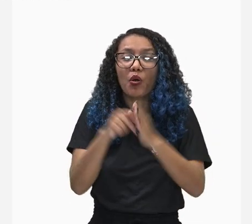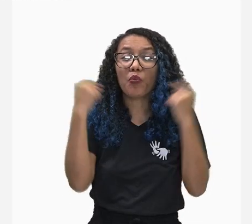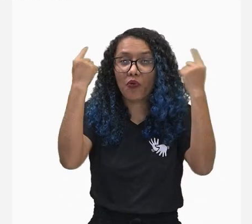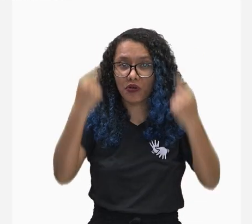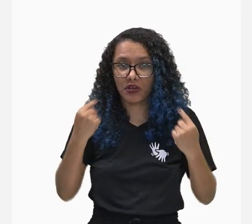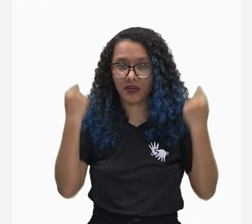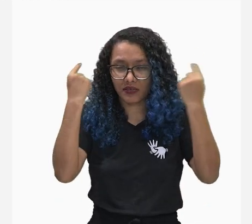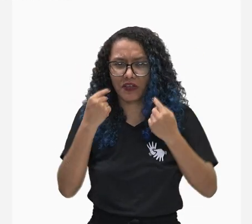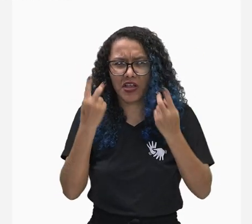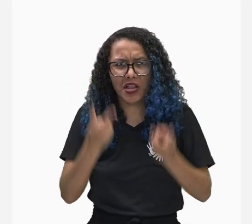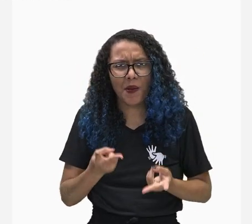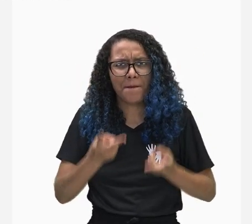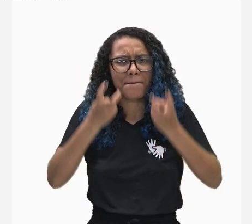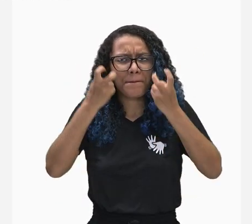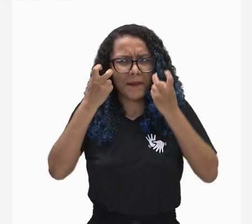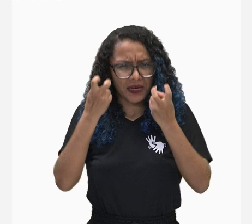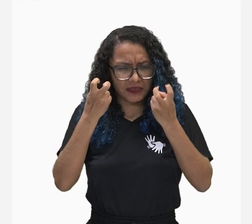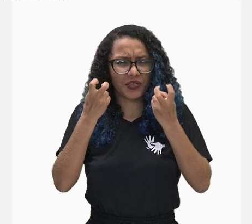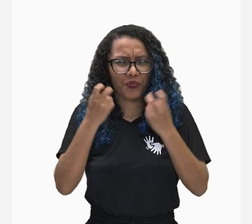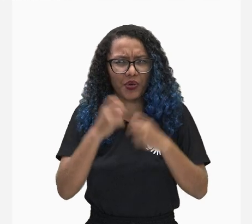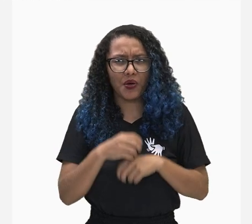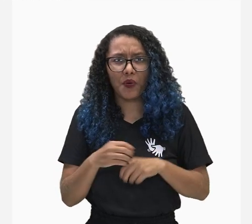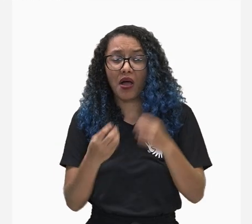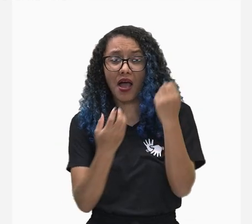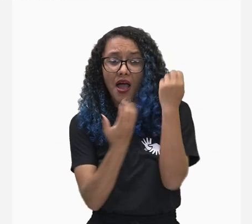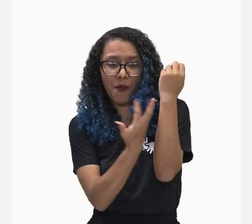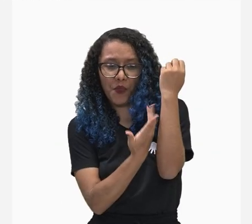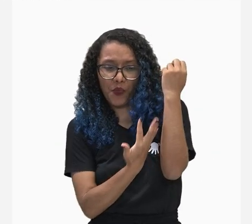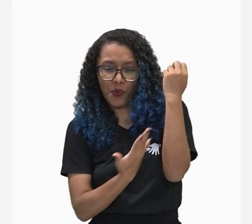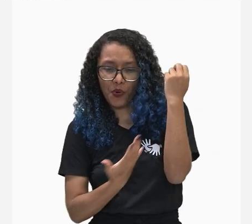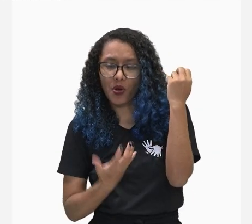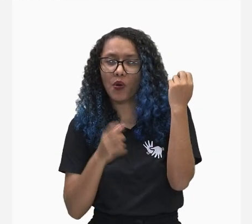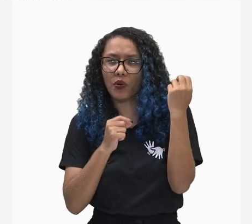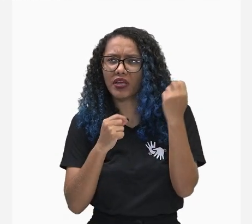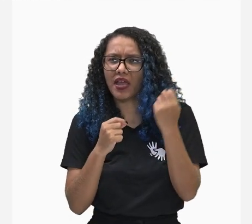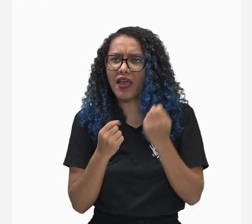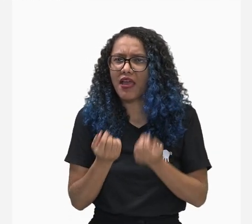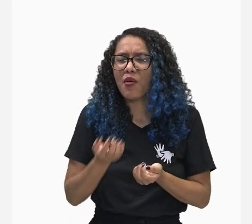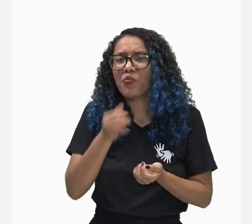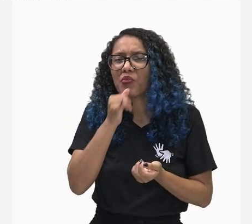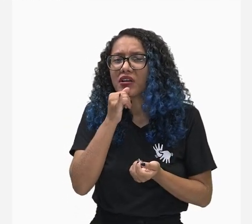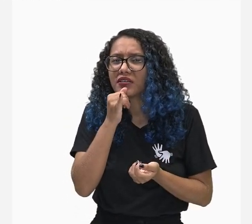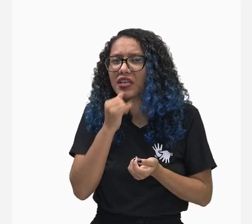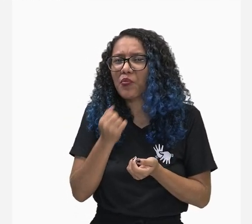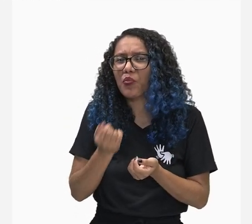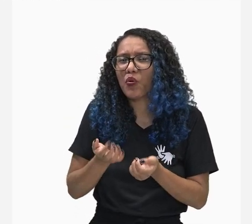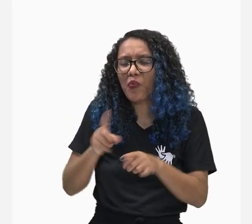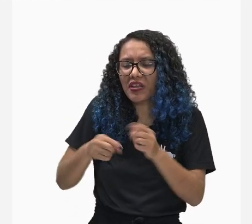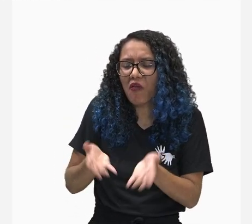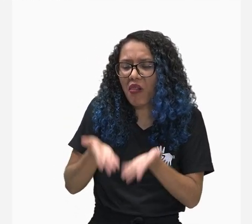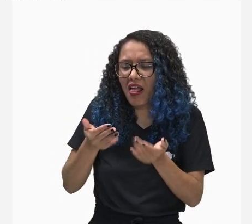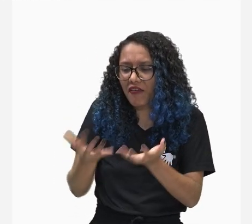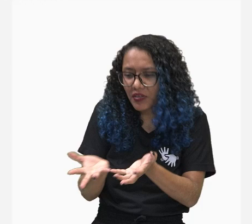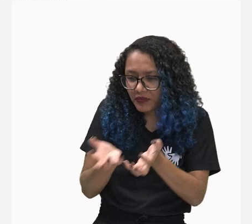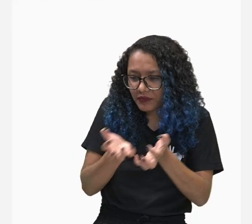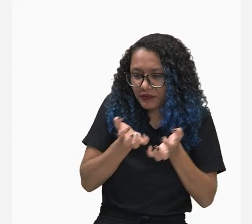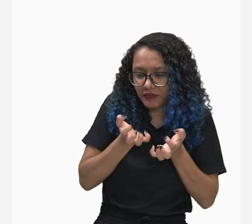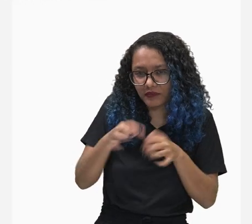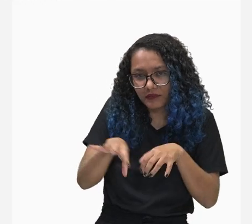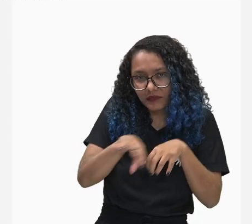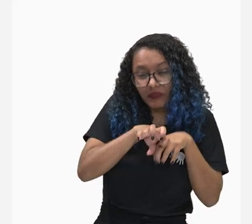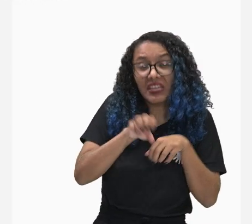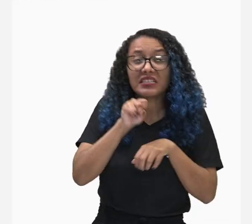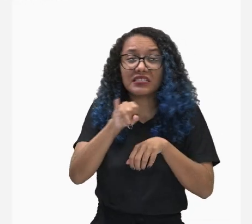que o âmbar passava a atrair objetos leves, como pena. Se ele aproximasse também dos cabelos que tem na